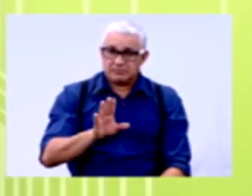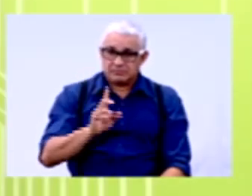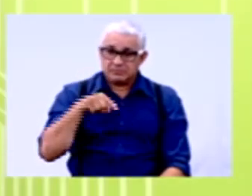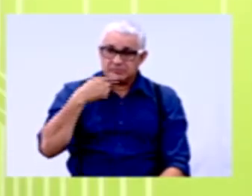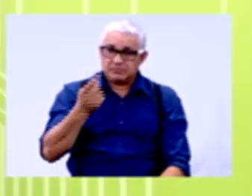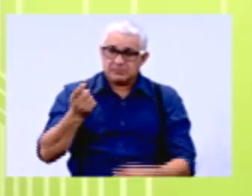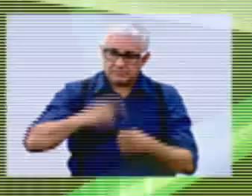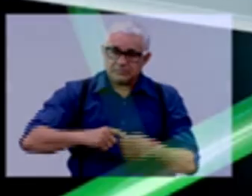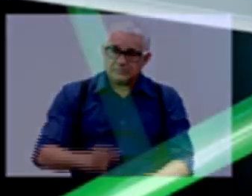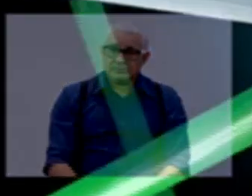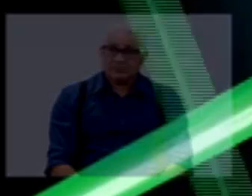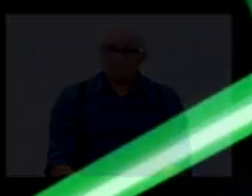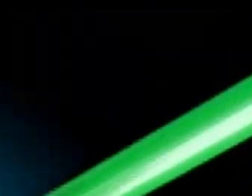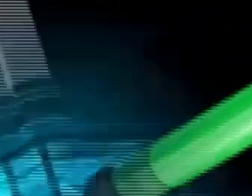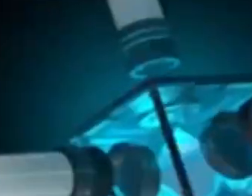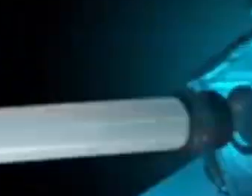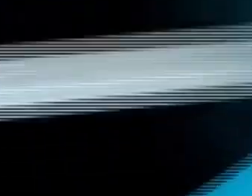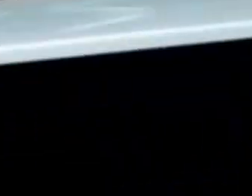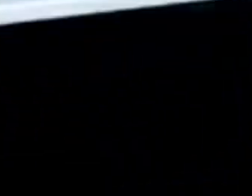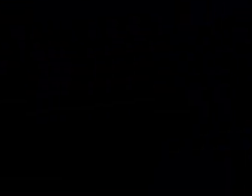daqui a pouco.